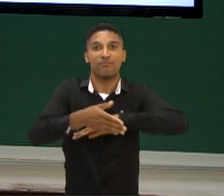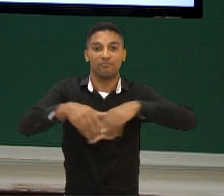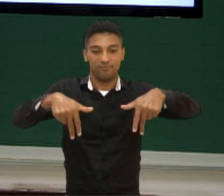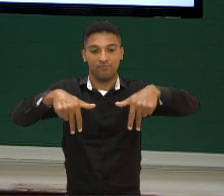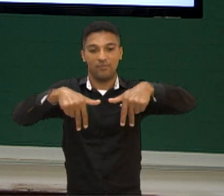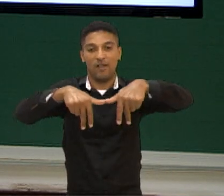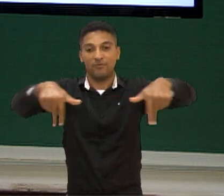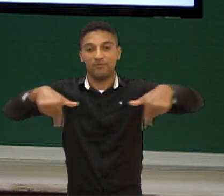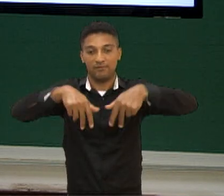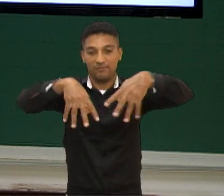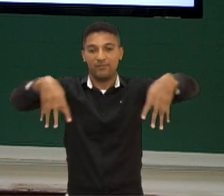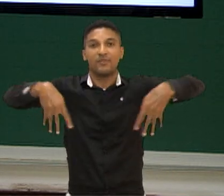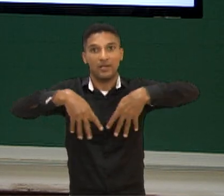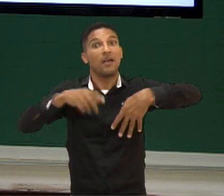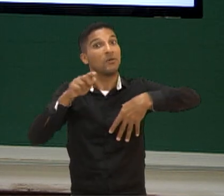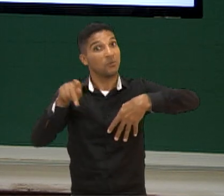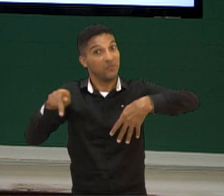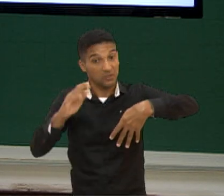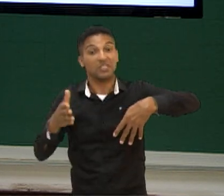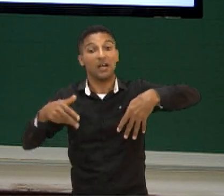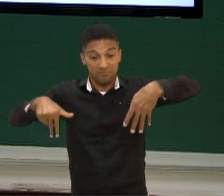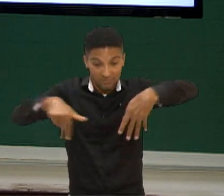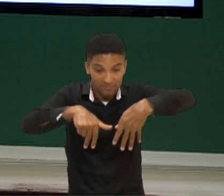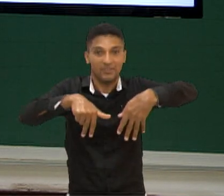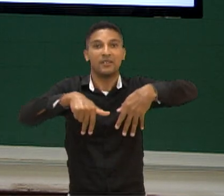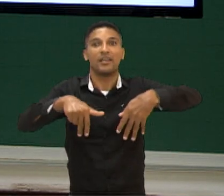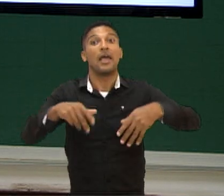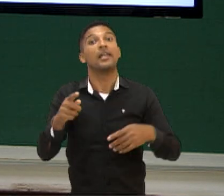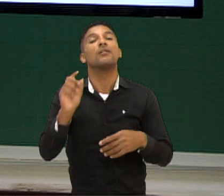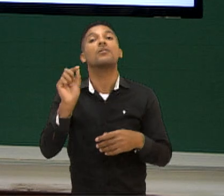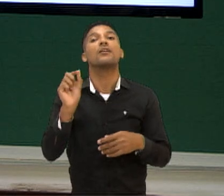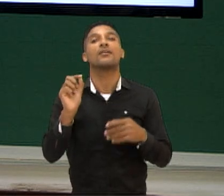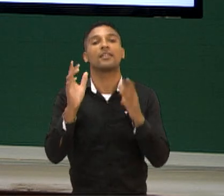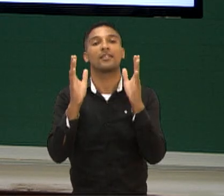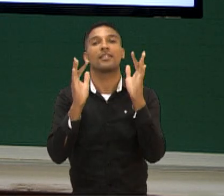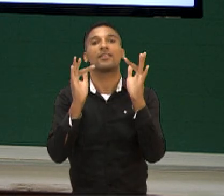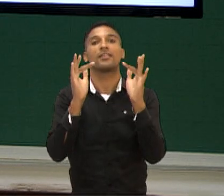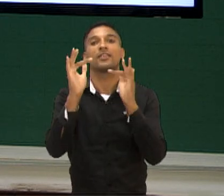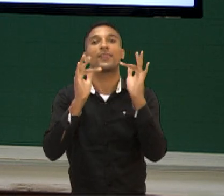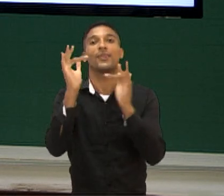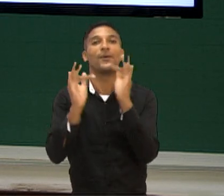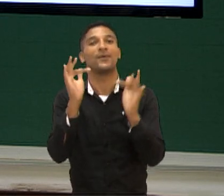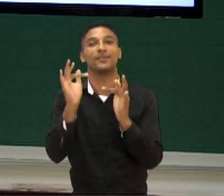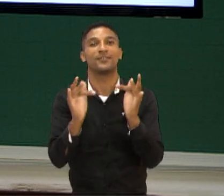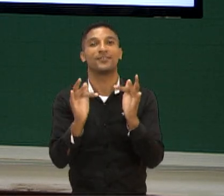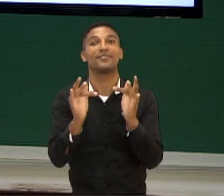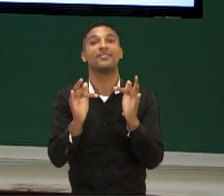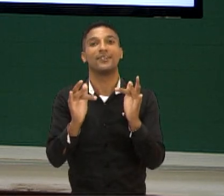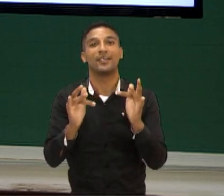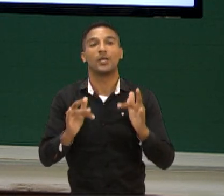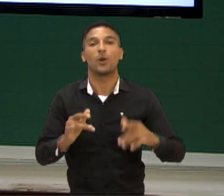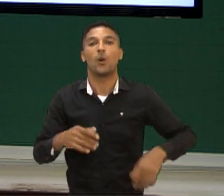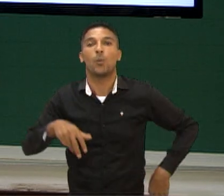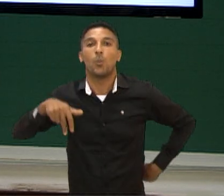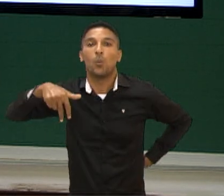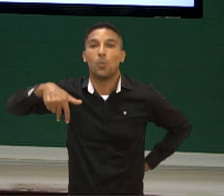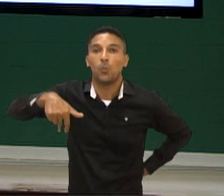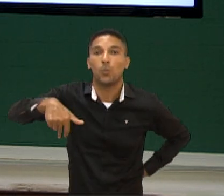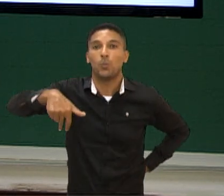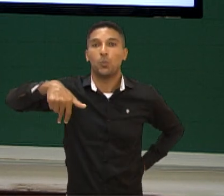Coisa da brincadeira, faz parte da quadrilha. E D. Você estava